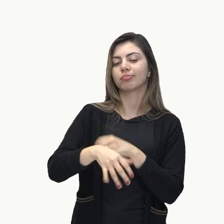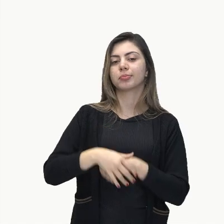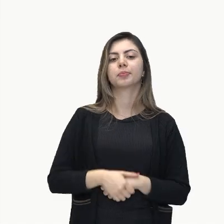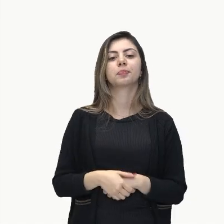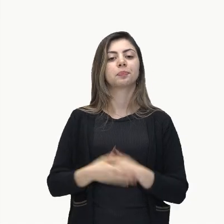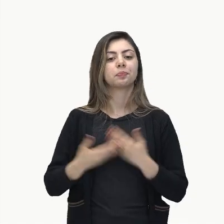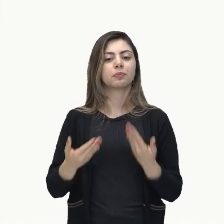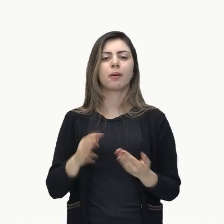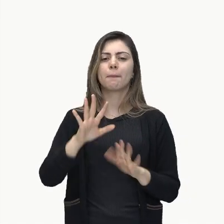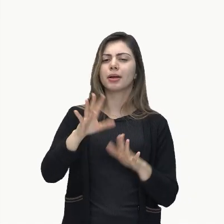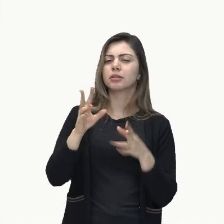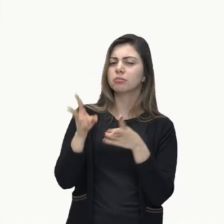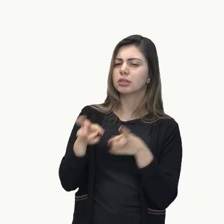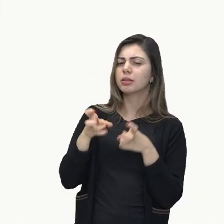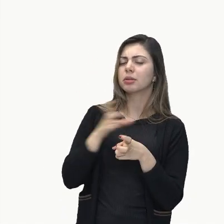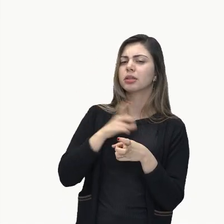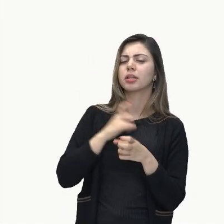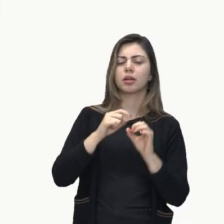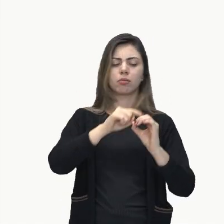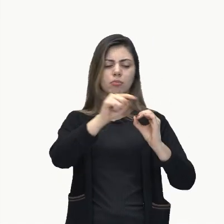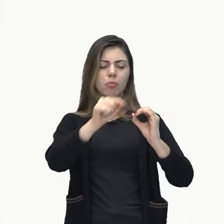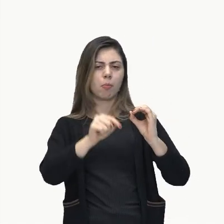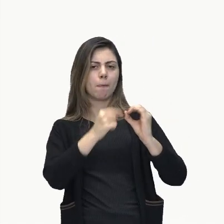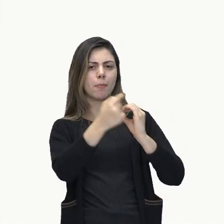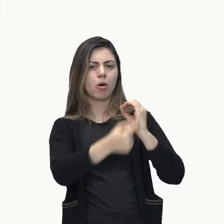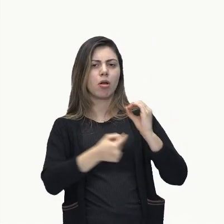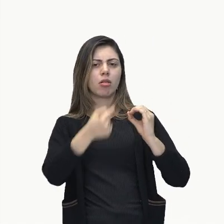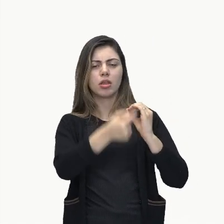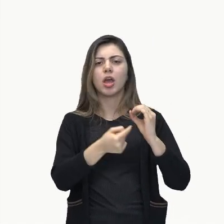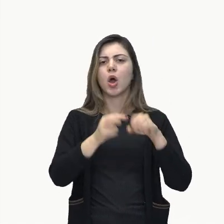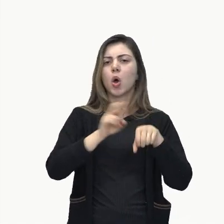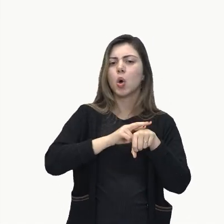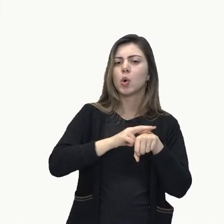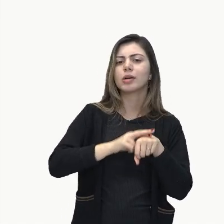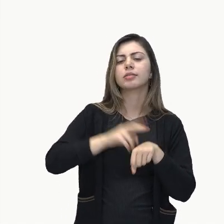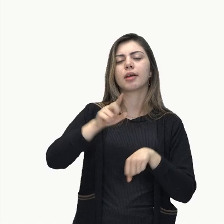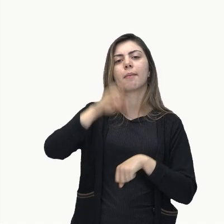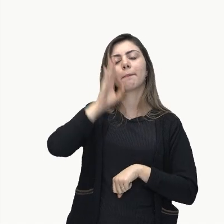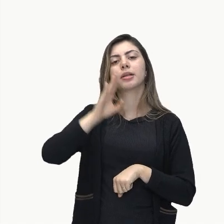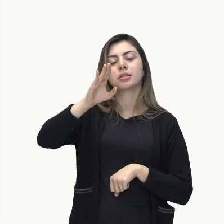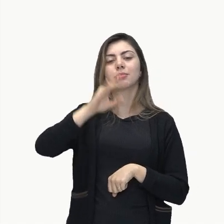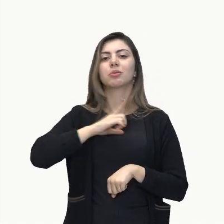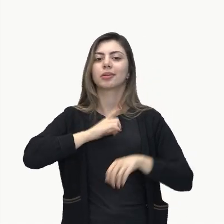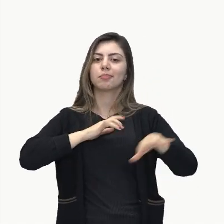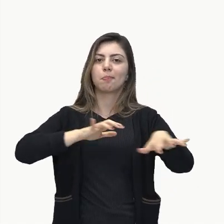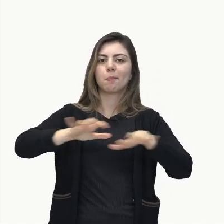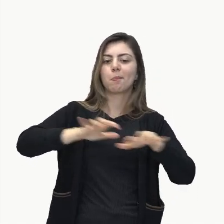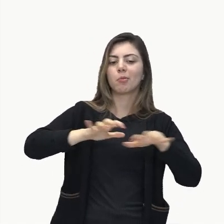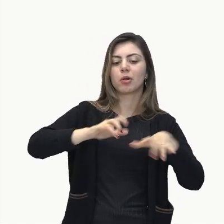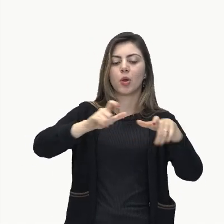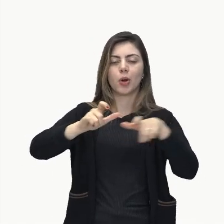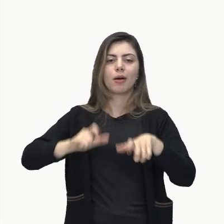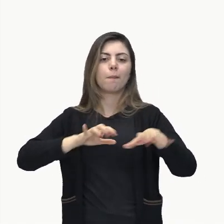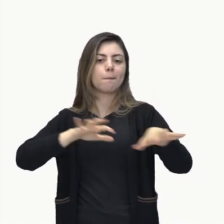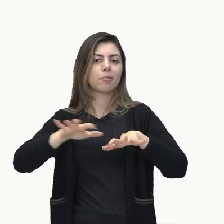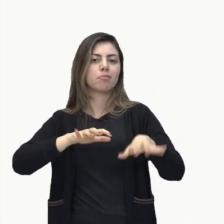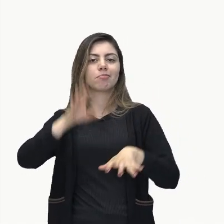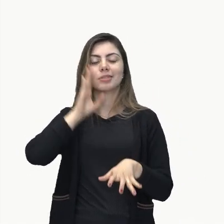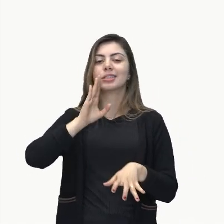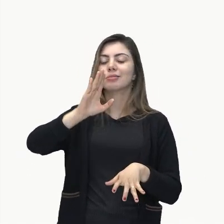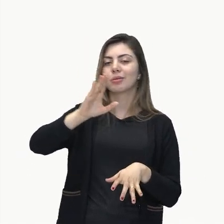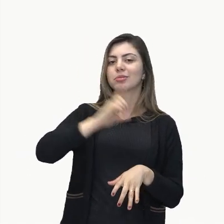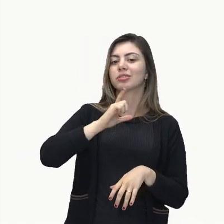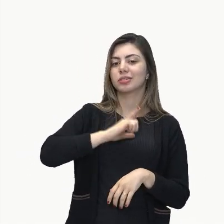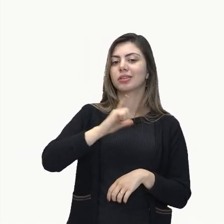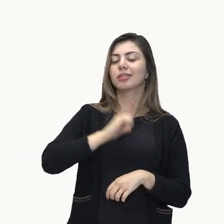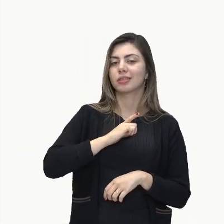Essas bolinhas roxas falam sobre os principais locais de terremotos, especialmente esses que foram registrados